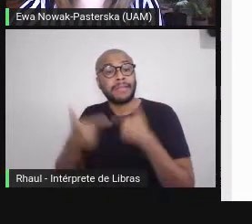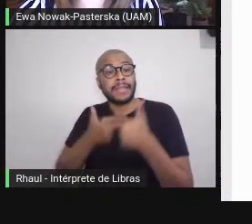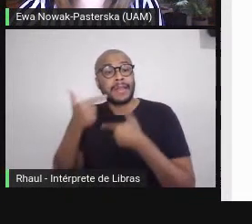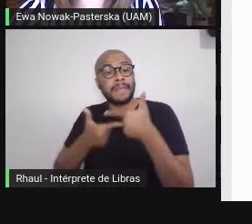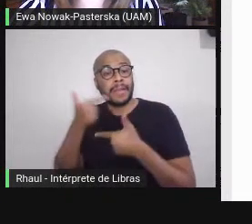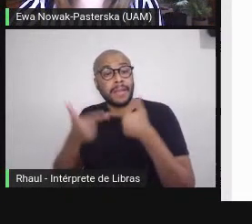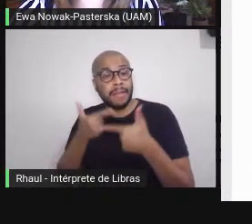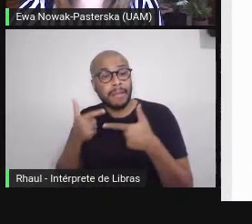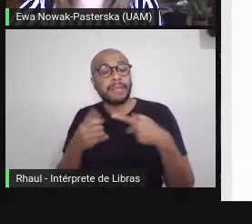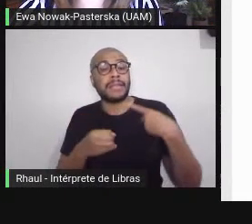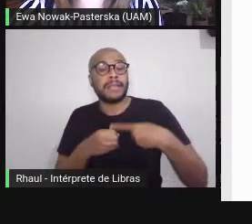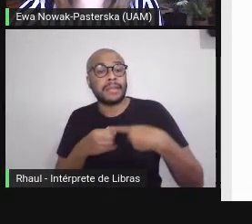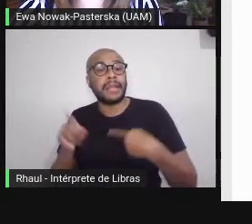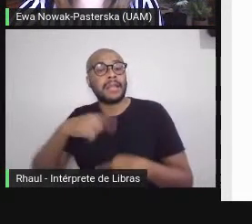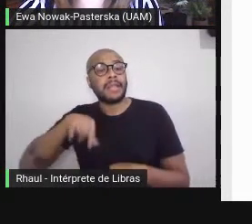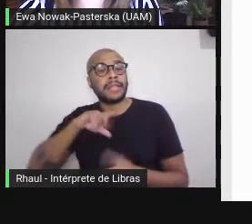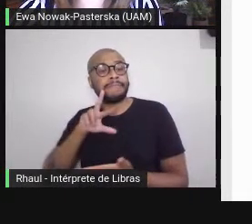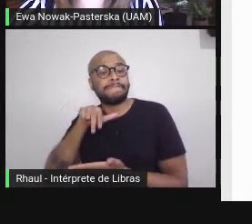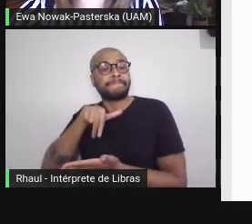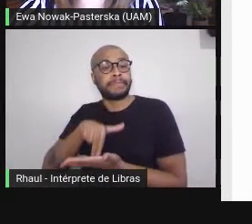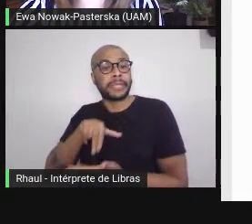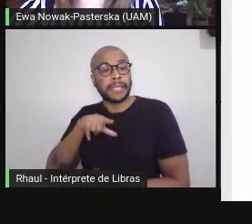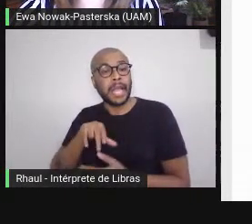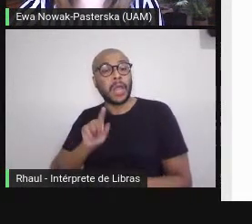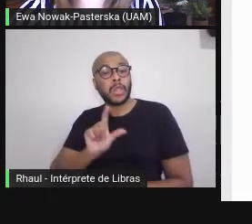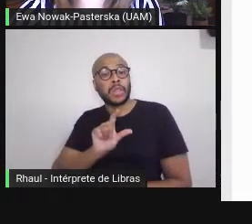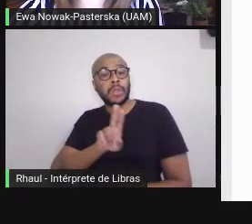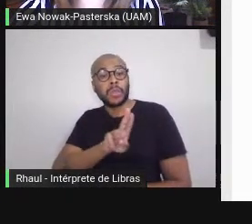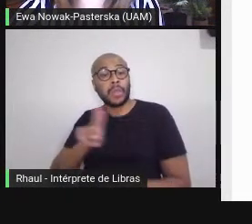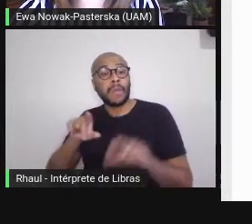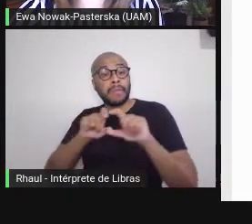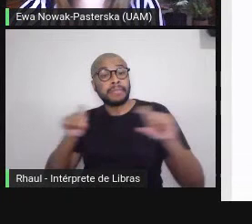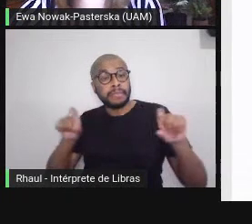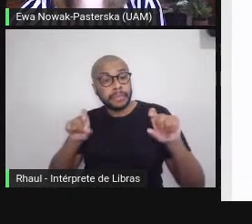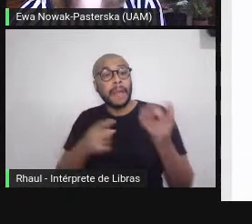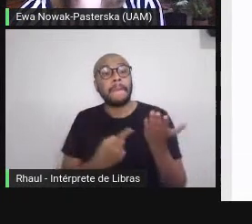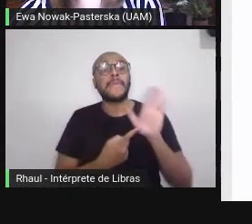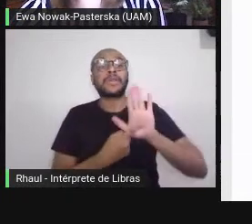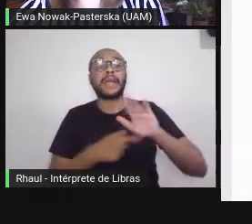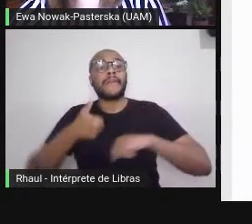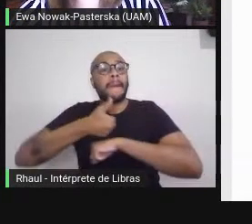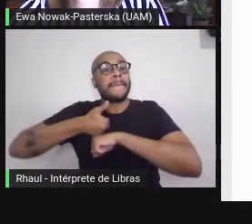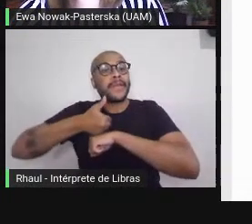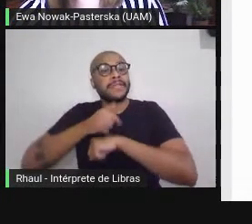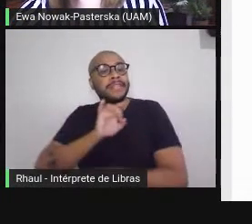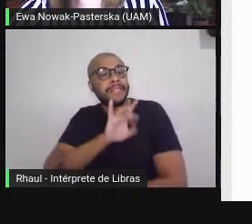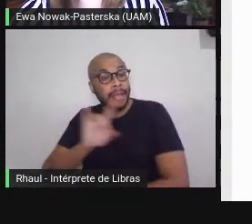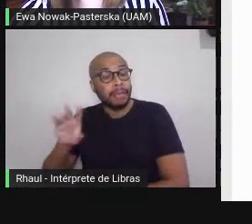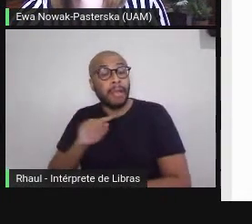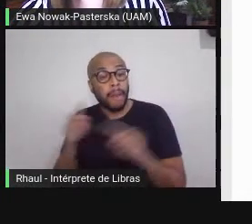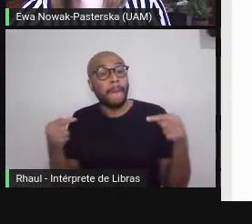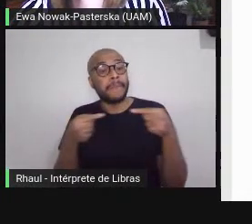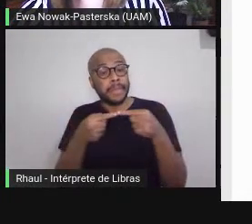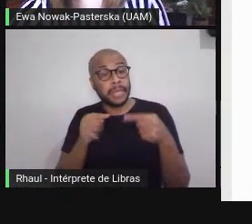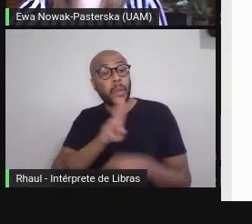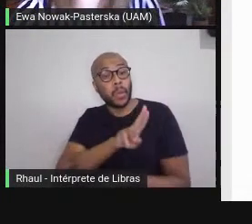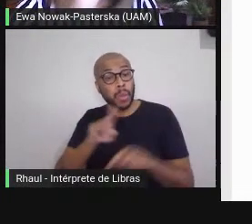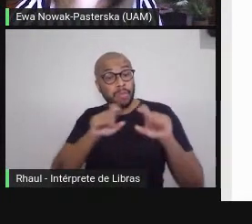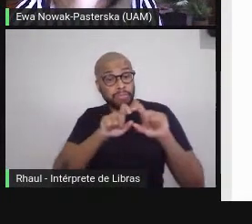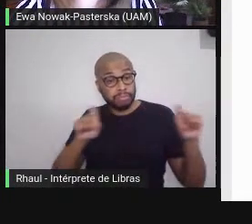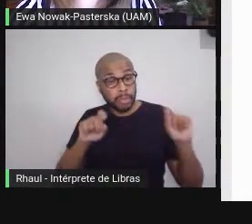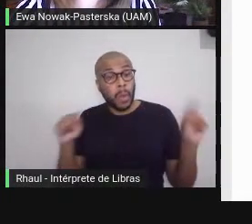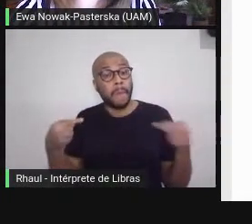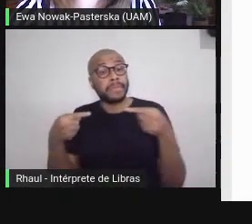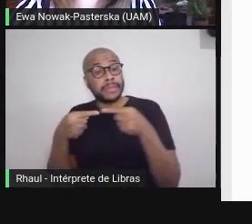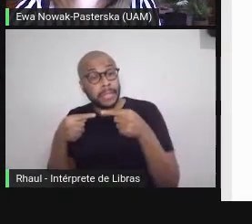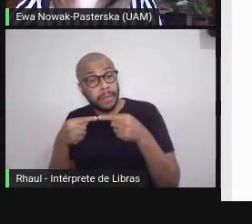as pessoas ocupavam. Então, o sobrenome da pessoa identificava a profissão dentro da cidade do pai.